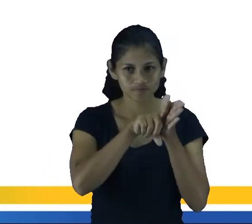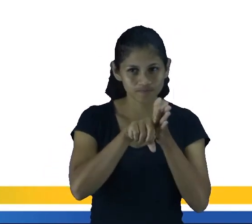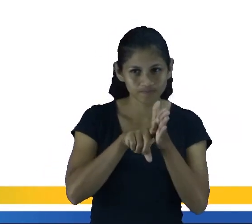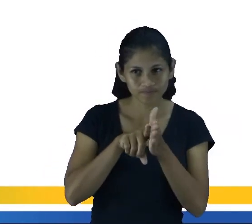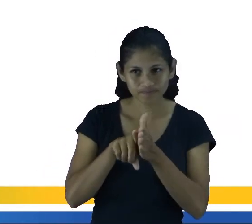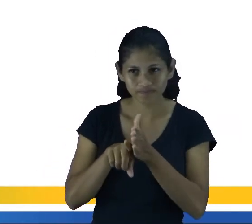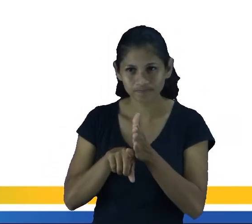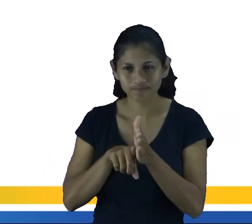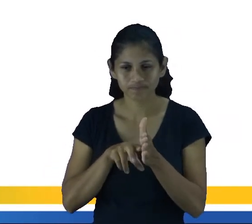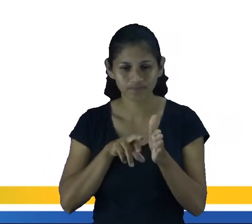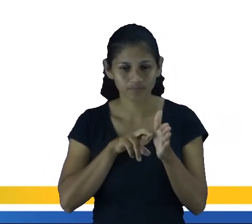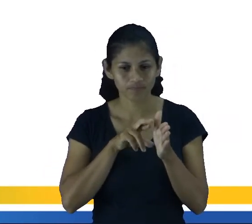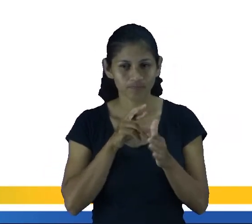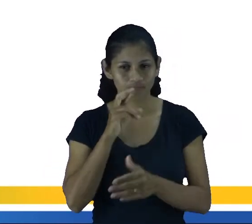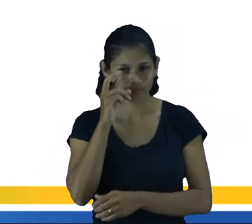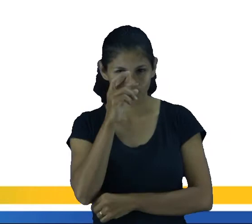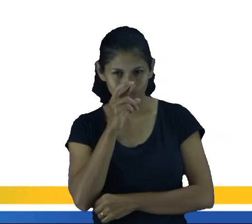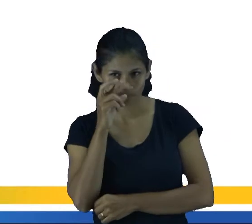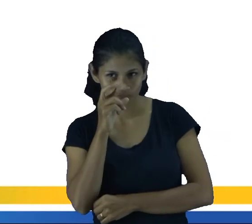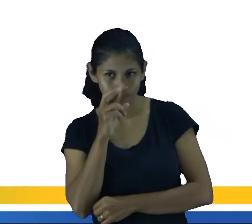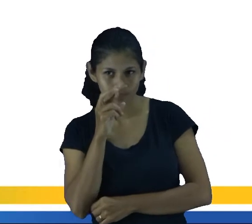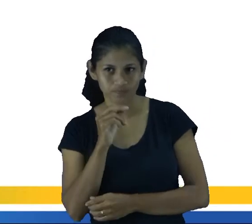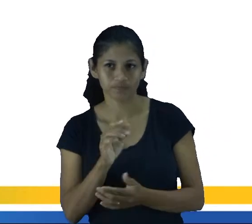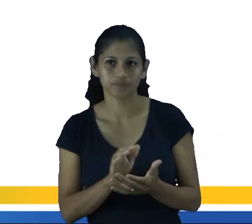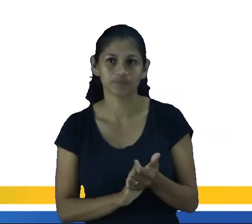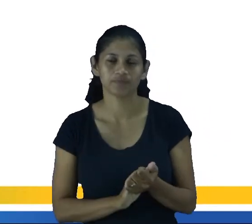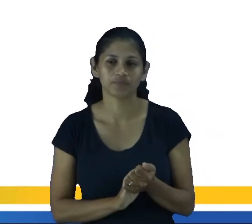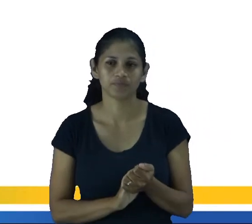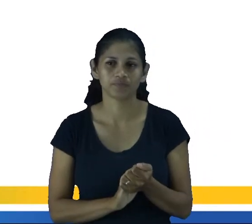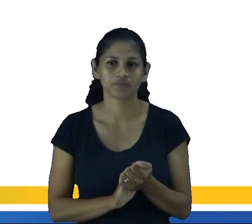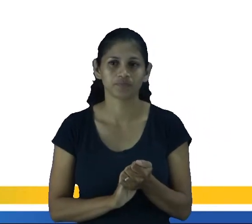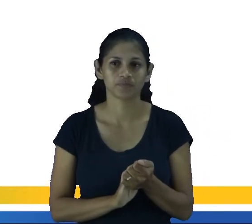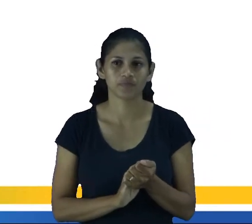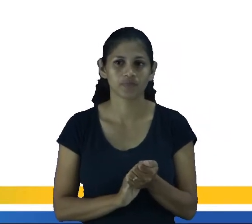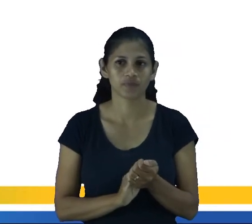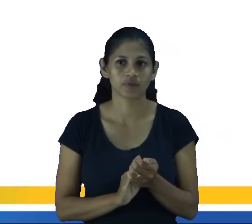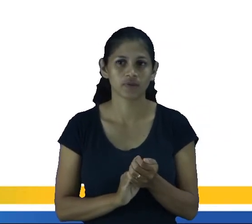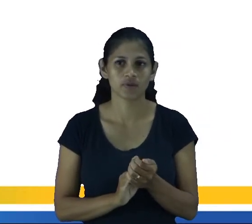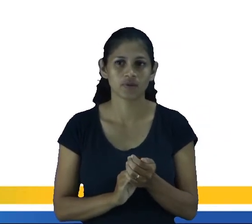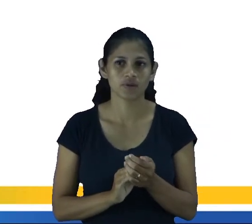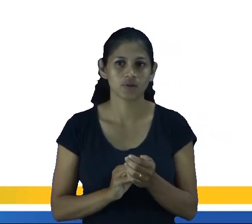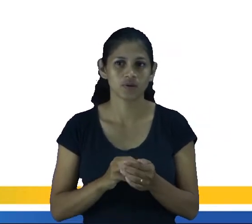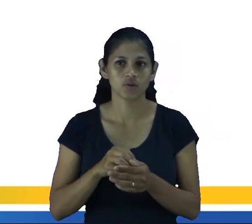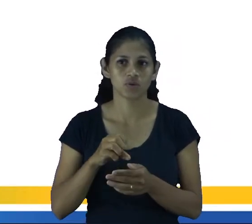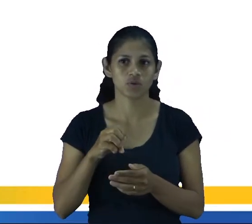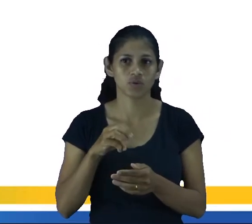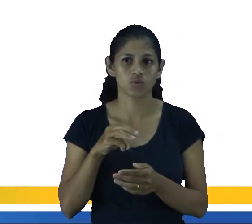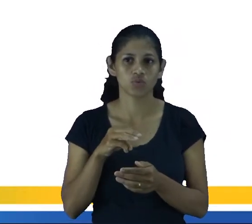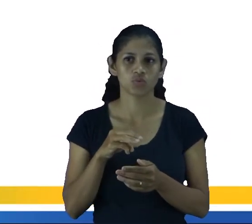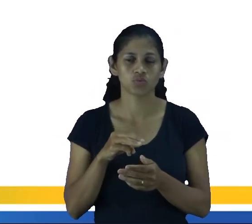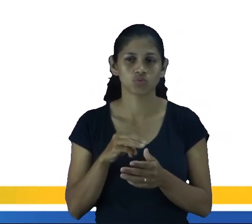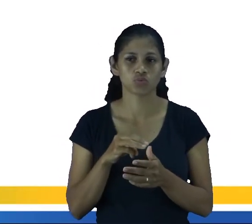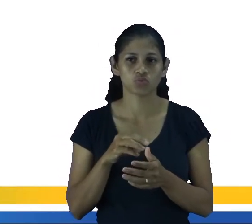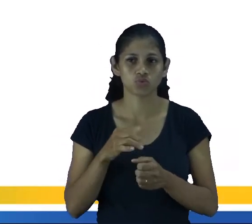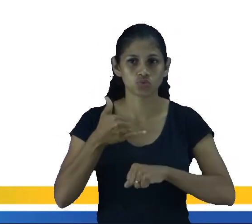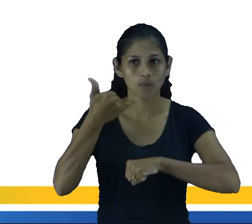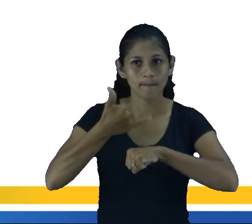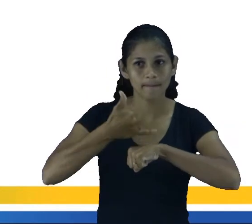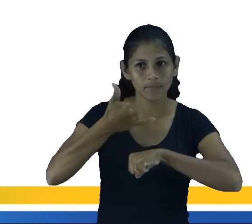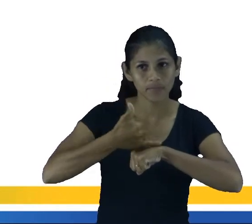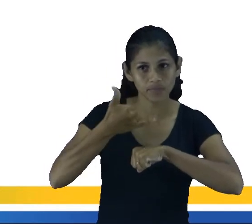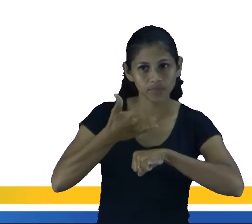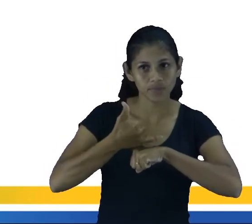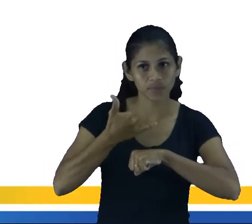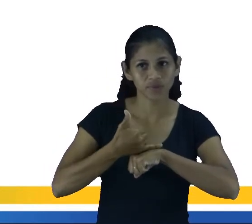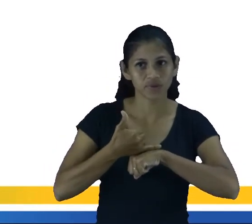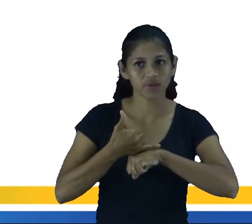reatividade crescente, né? Ou então a eletropositividade. Então a gente vai ter aqui os metais alcalinos e alcalinos ferrosos, né? Que vão ser os